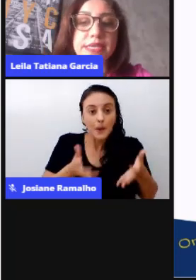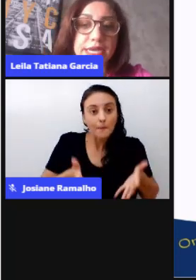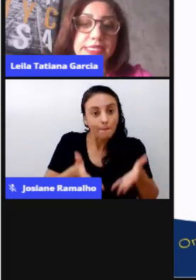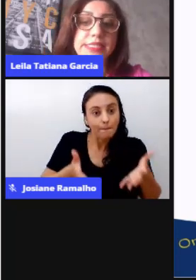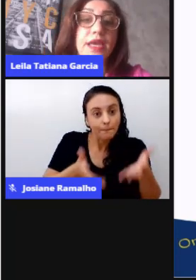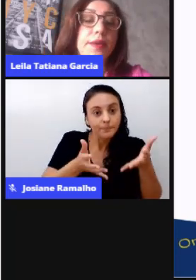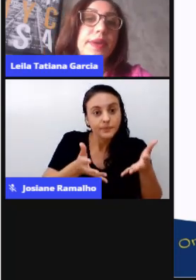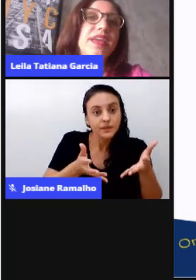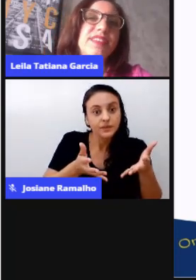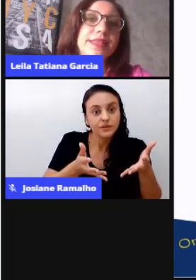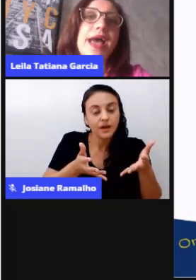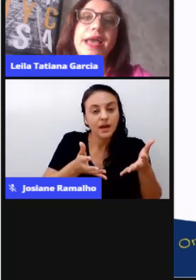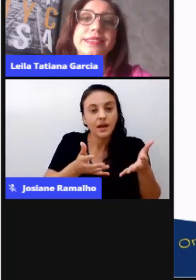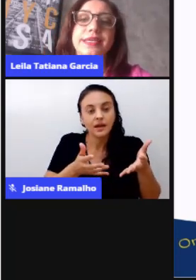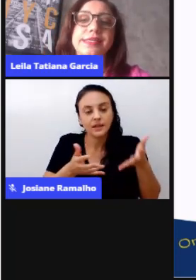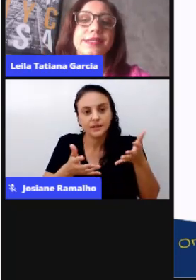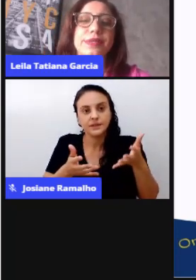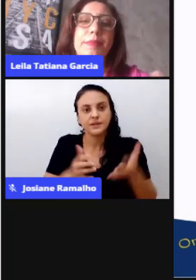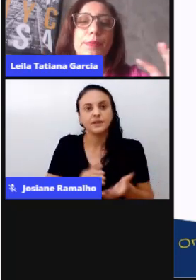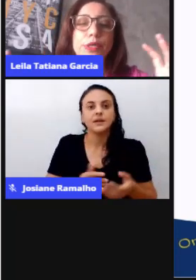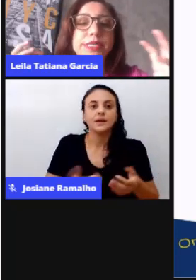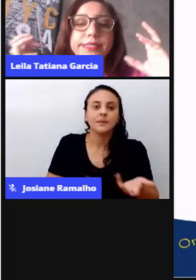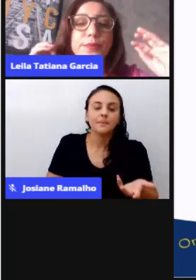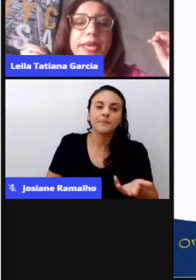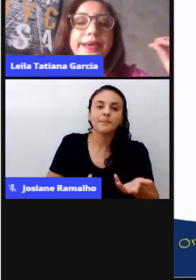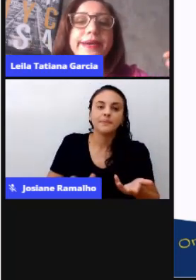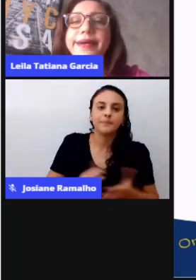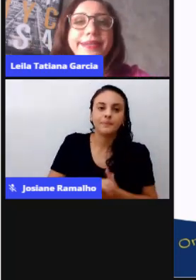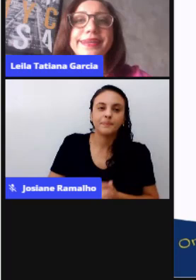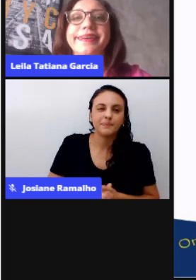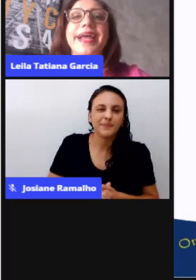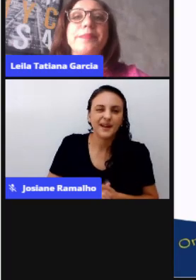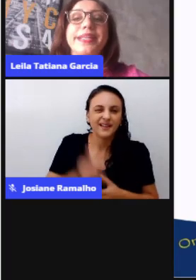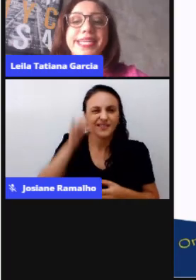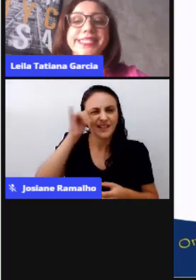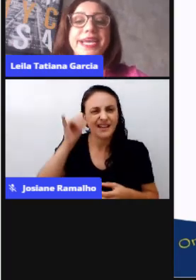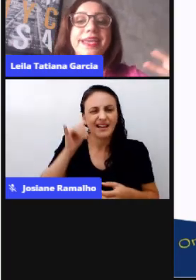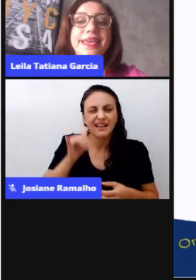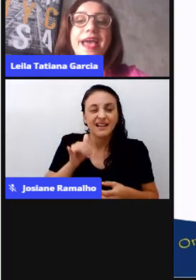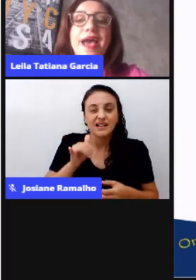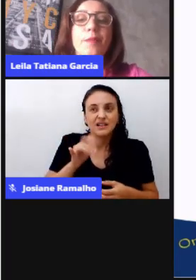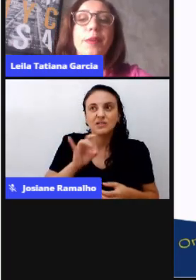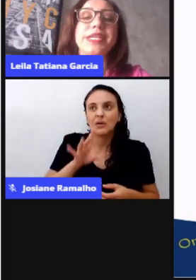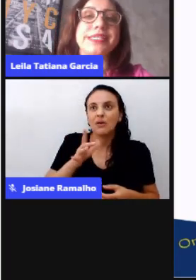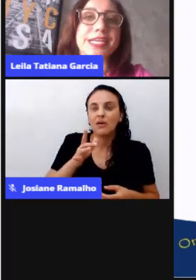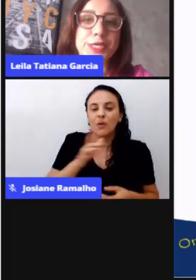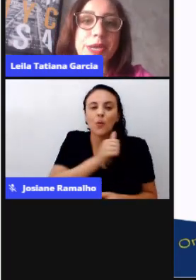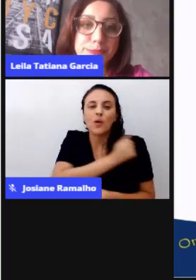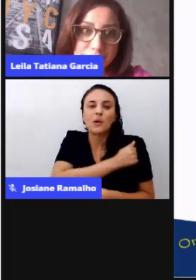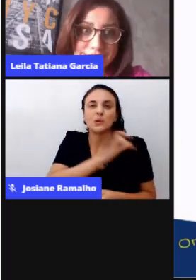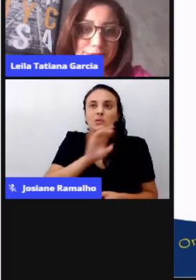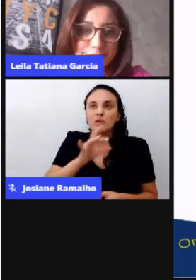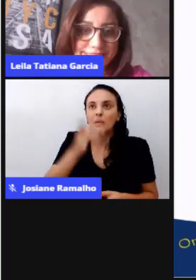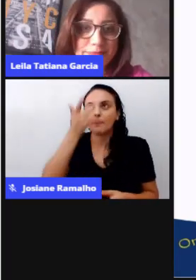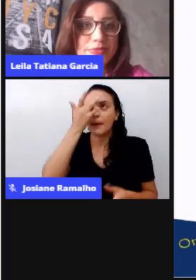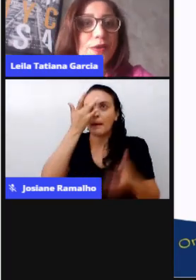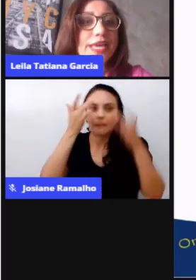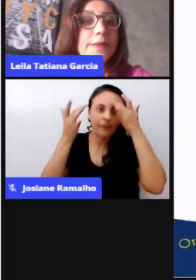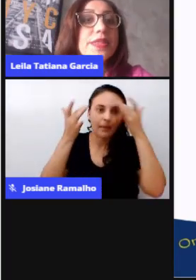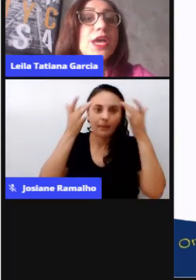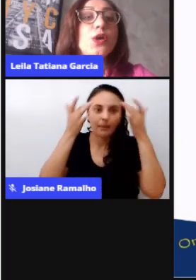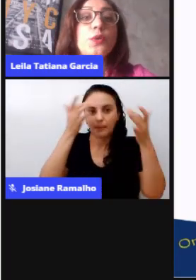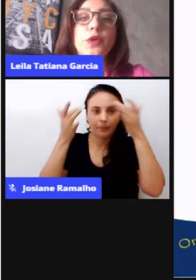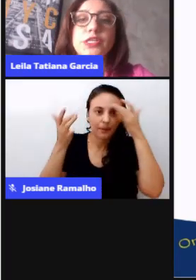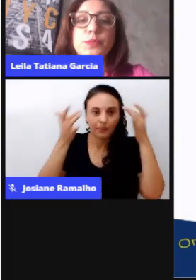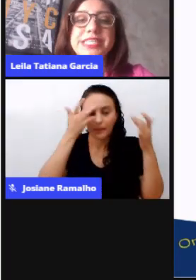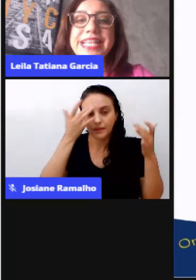a aprendizagem para evitar essa questão da memorização mecânica, né? Para trazer aí uma aprendizagem mais prazerosa,